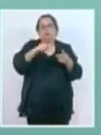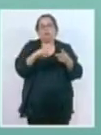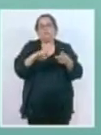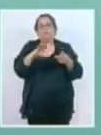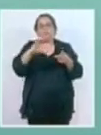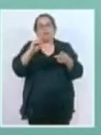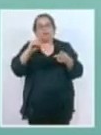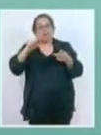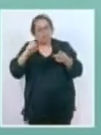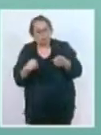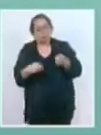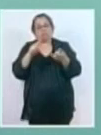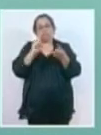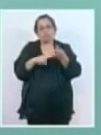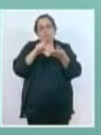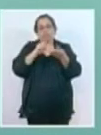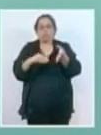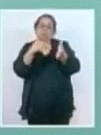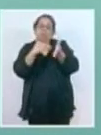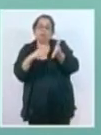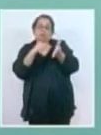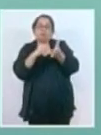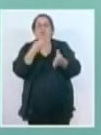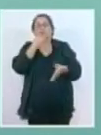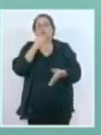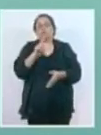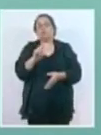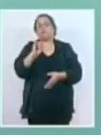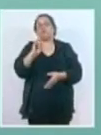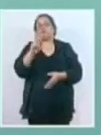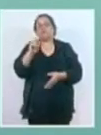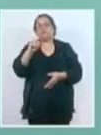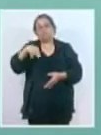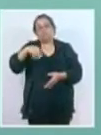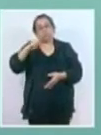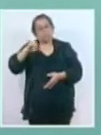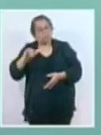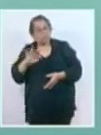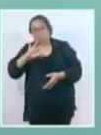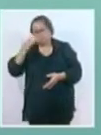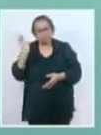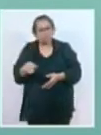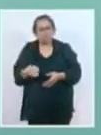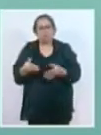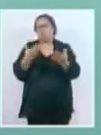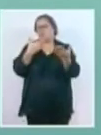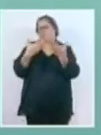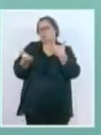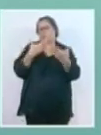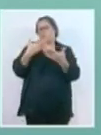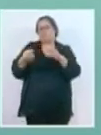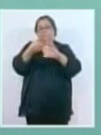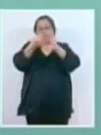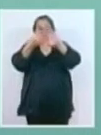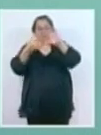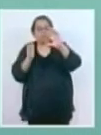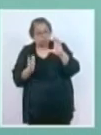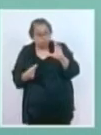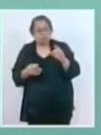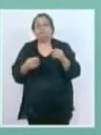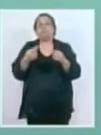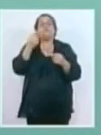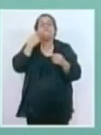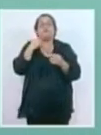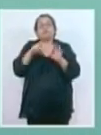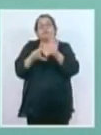estão sendo feitas nesse sentido, população do Tocantins e do Guarani. Nós estamos analisando, correndo atrás, para que nós possamos, dentro